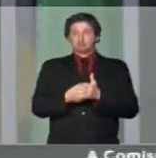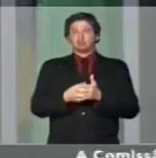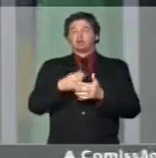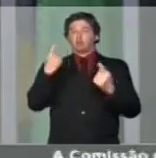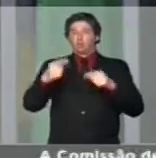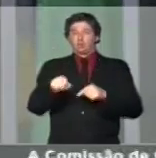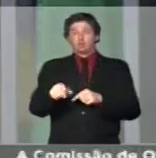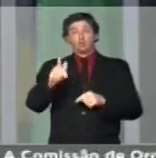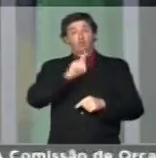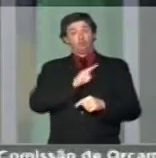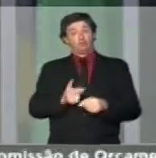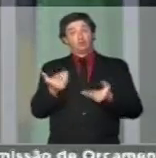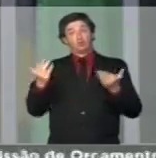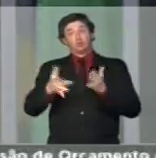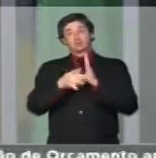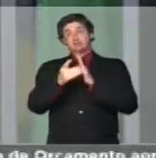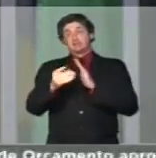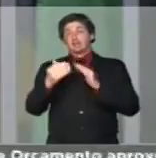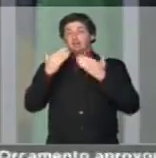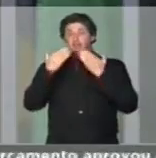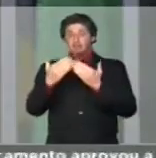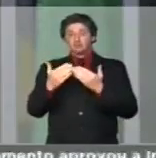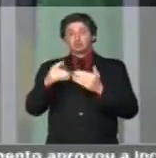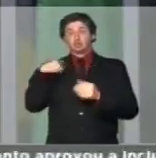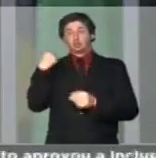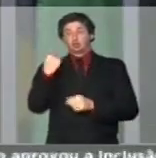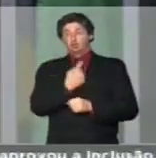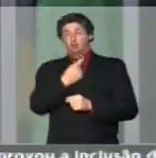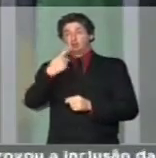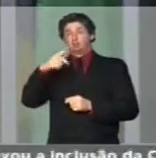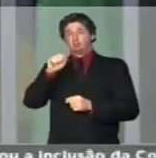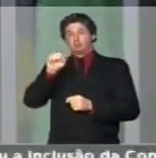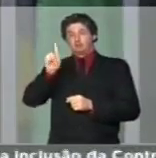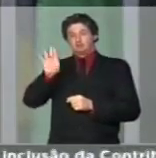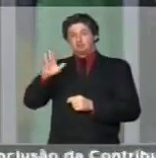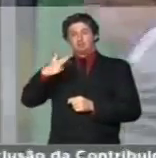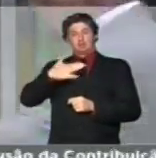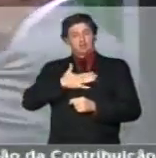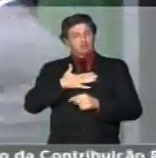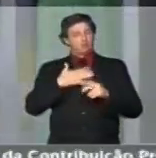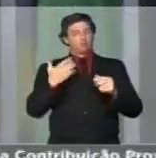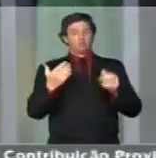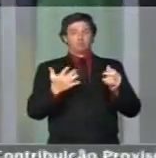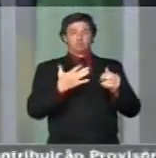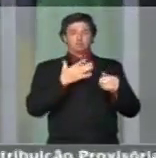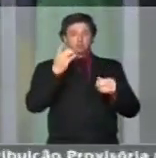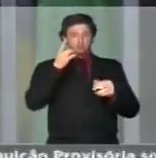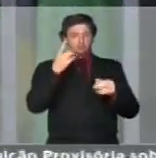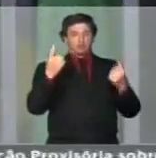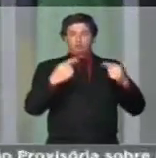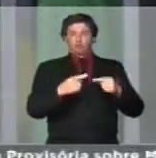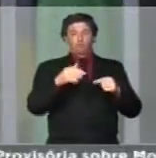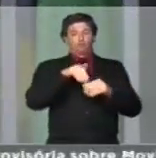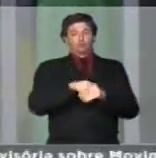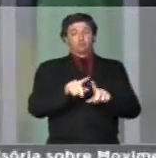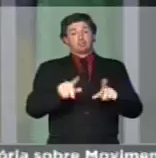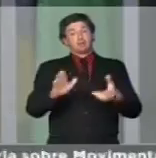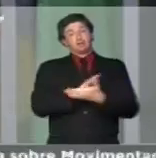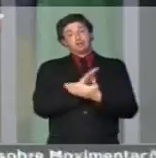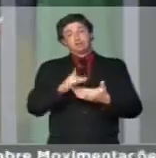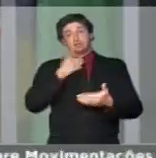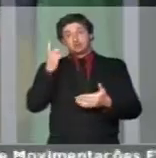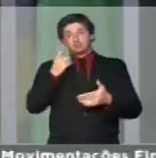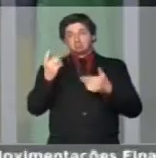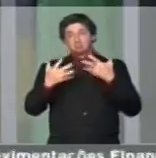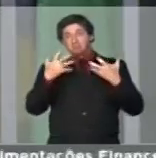o governo apresenta um destaque. Nós, do PSDB, eu e meus colegas, votamos contra. Mas alguns deputados,